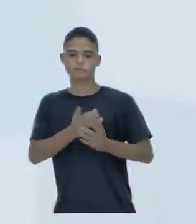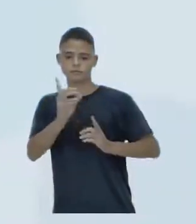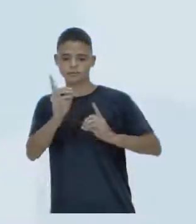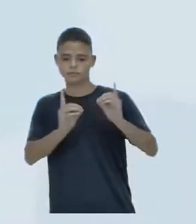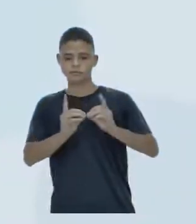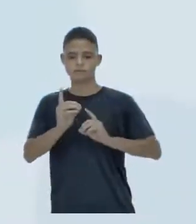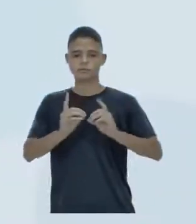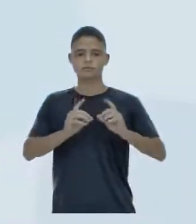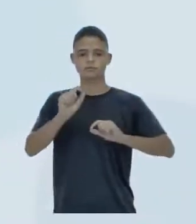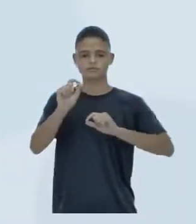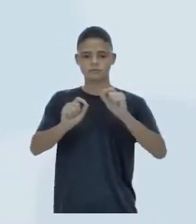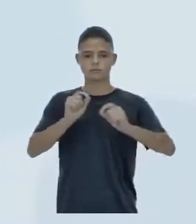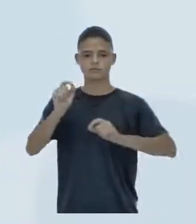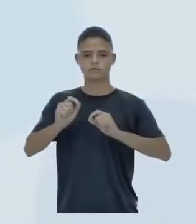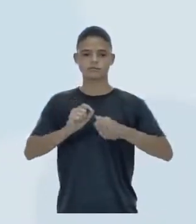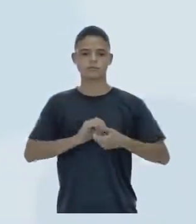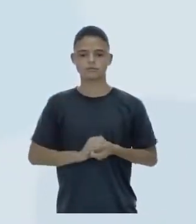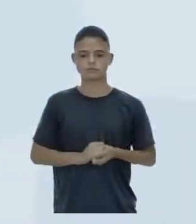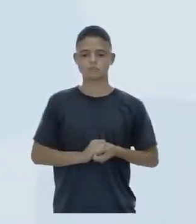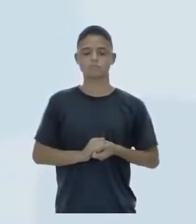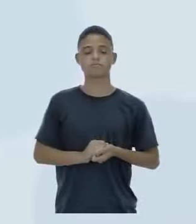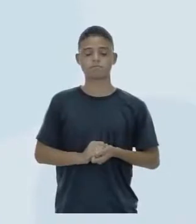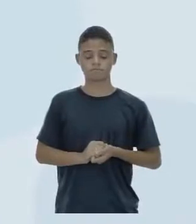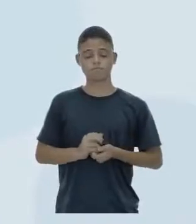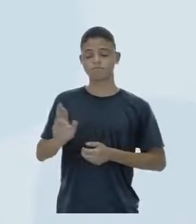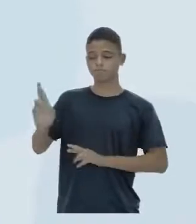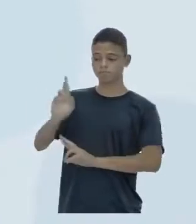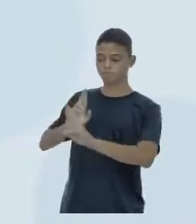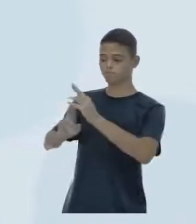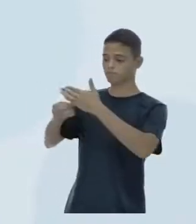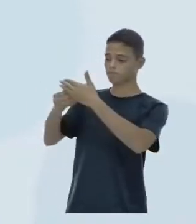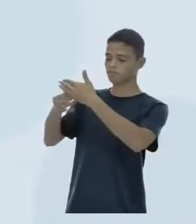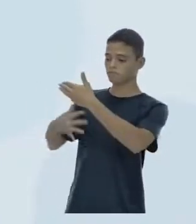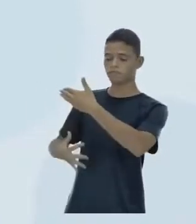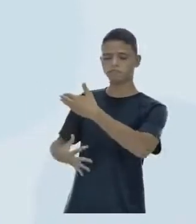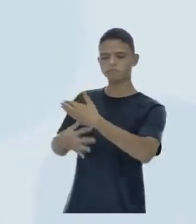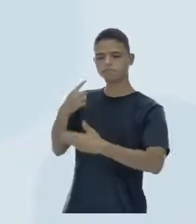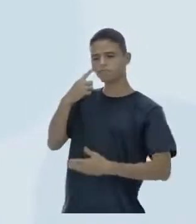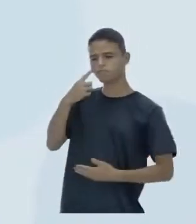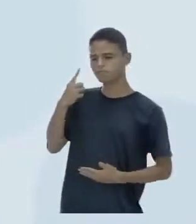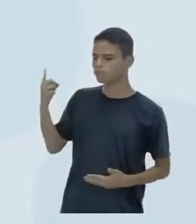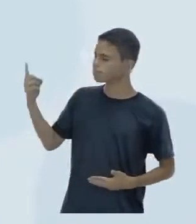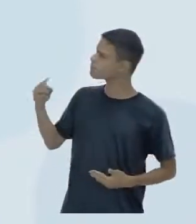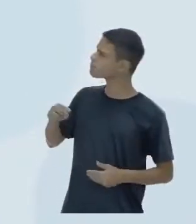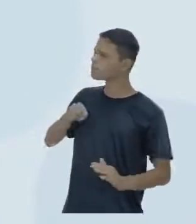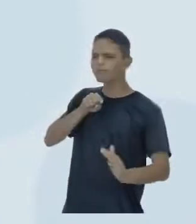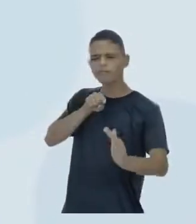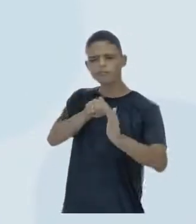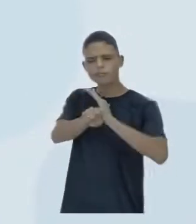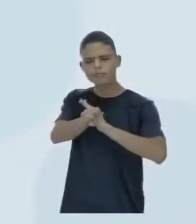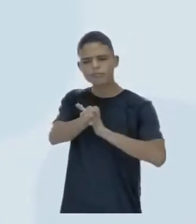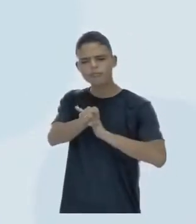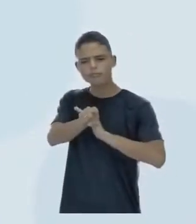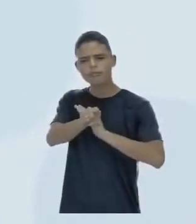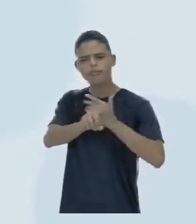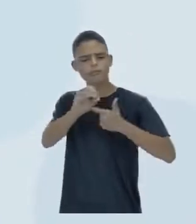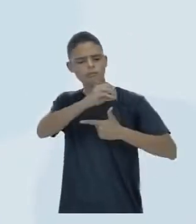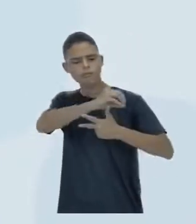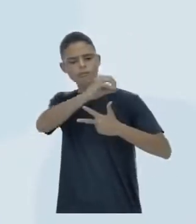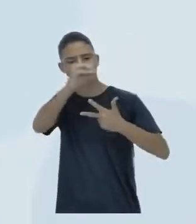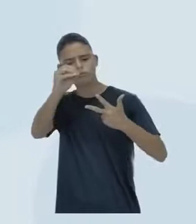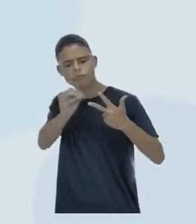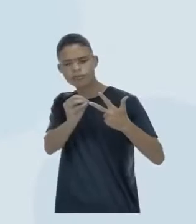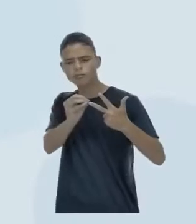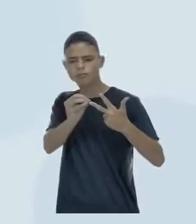vou respondendo à medida que os professores vão compartilhando as suas respostas conosco. Vou falar mais uma. A pergunta é, o que é o Enem? Então,